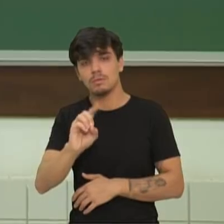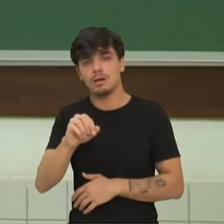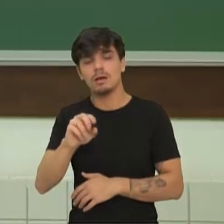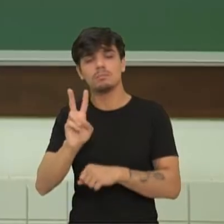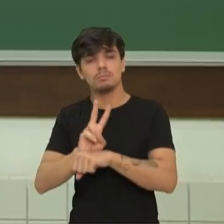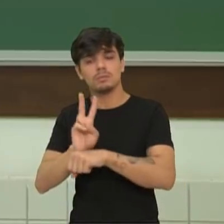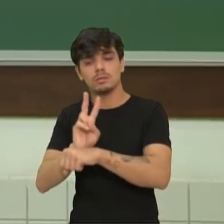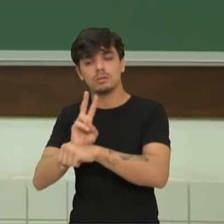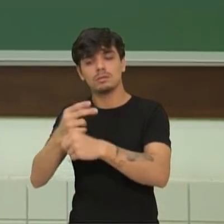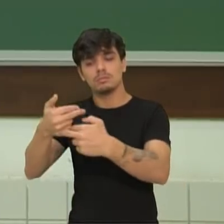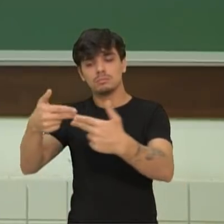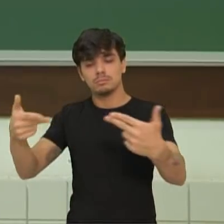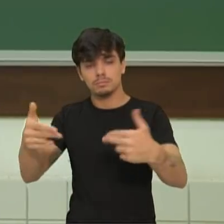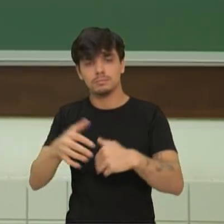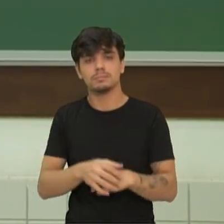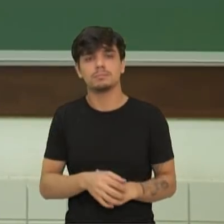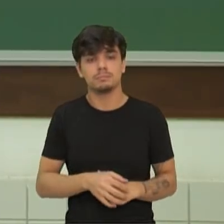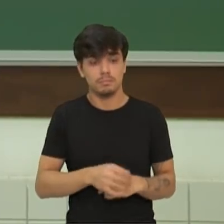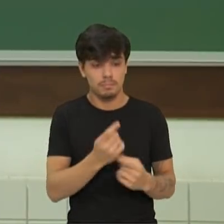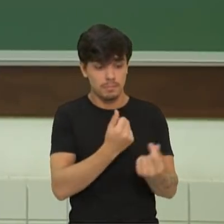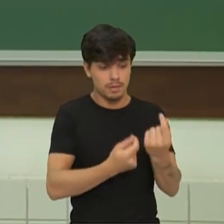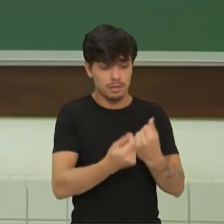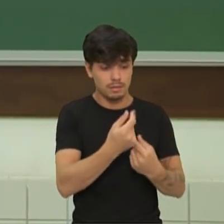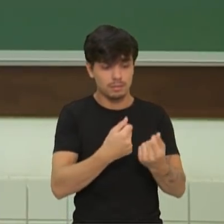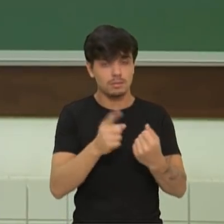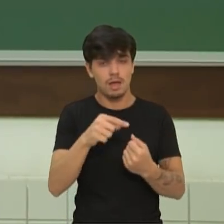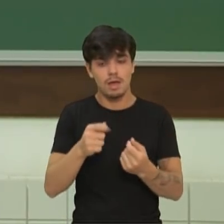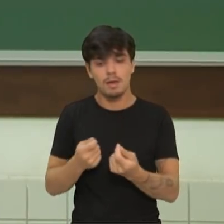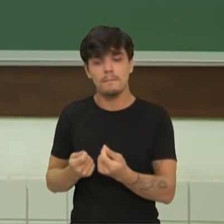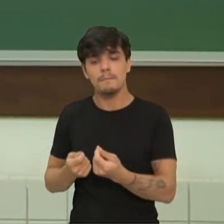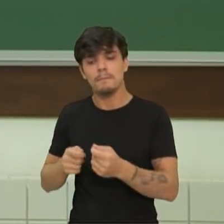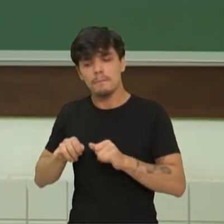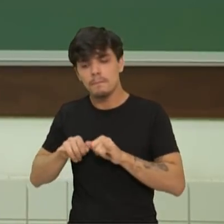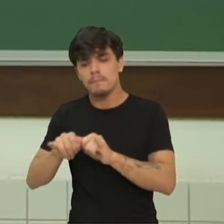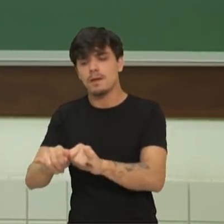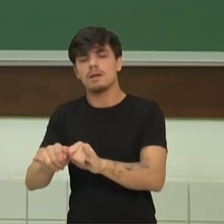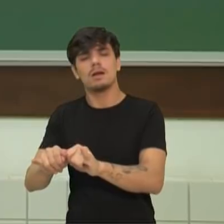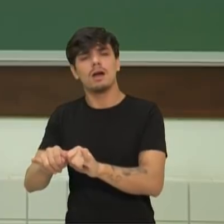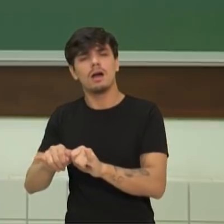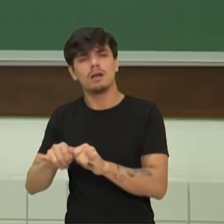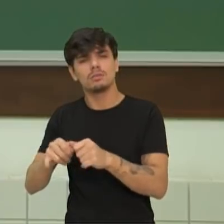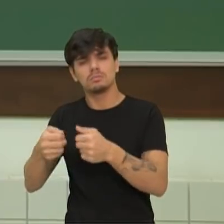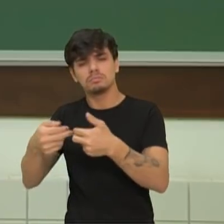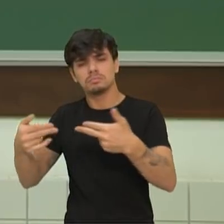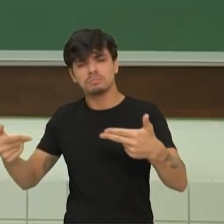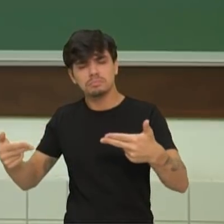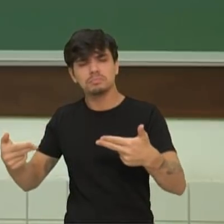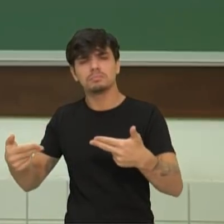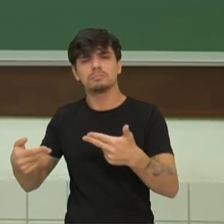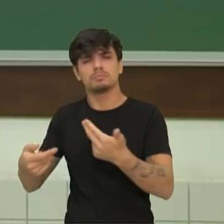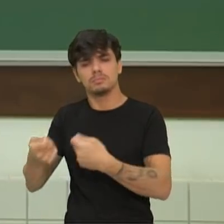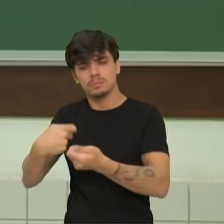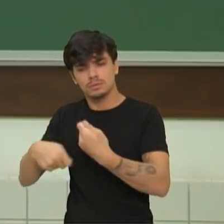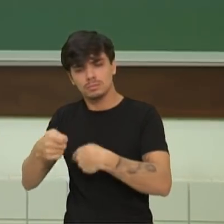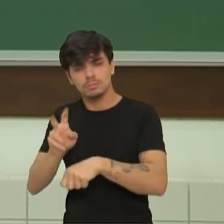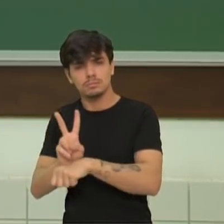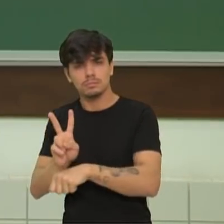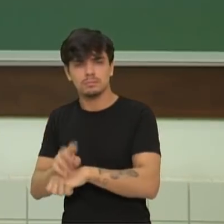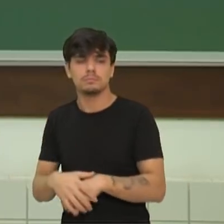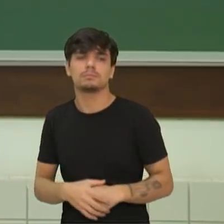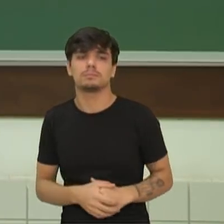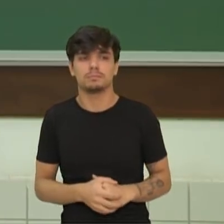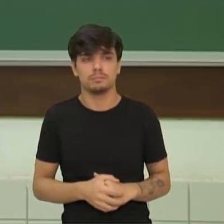mercado, economia, práticas econômicas. Façam assim um mapinha bonitinho no caderno que vocês nunca mais esquecem.